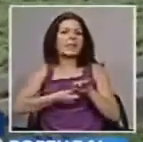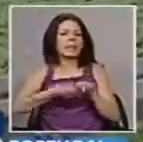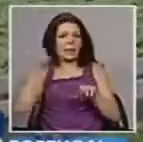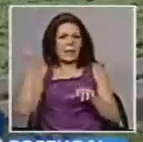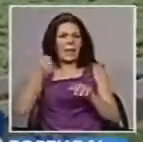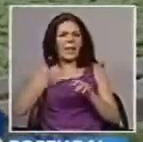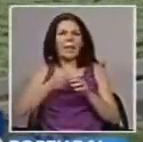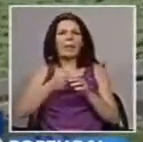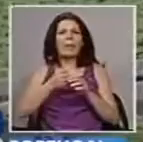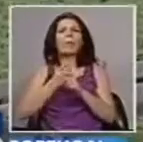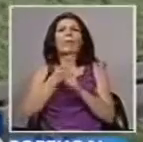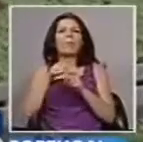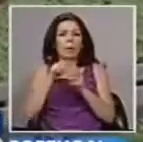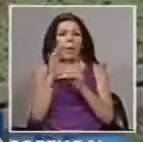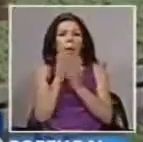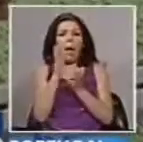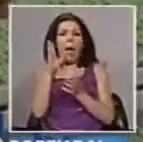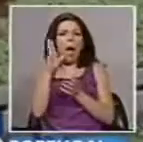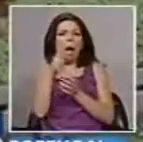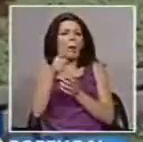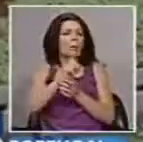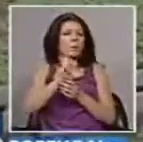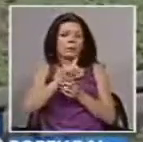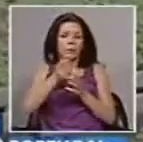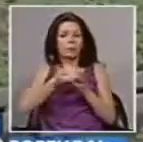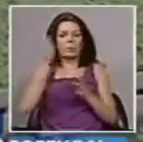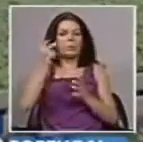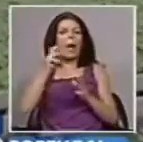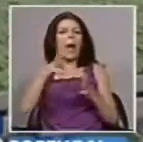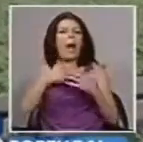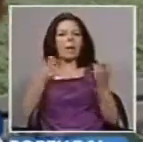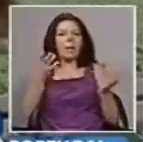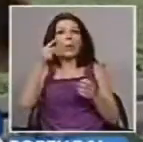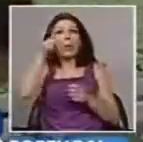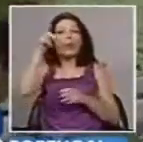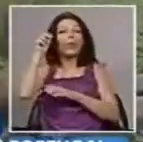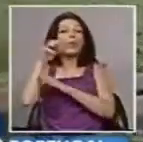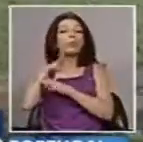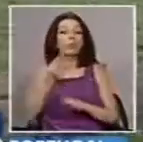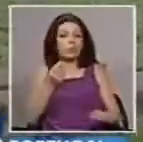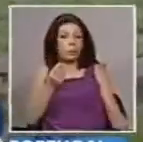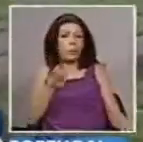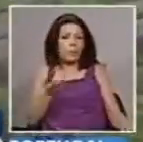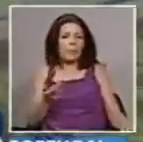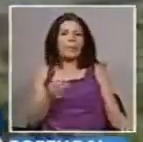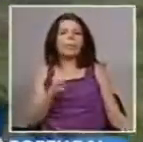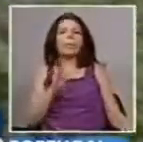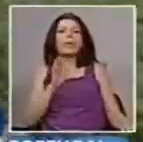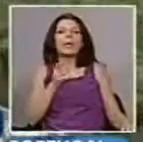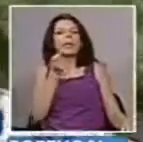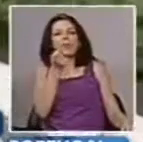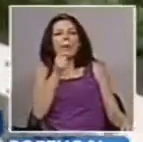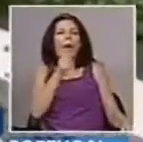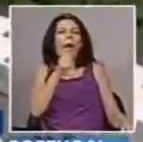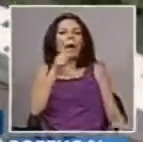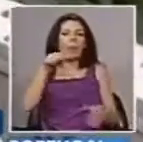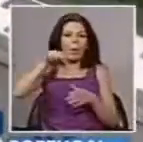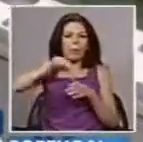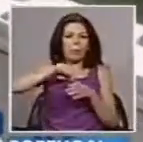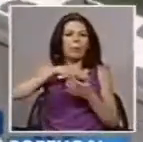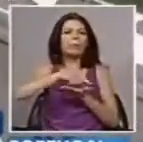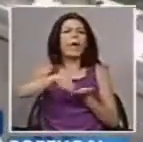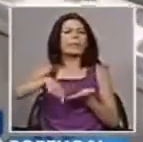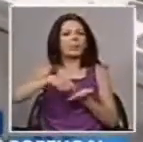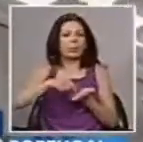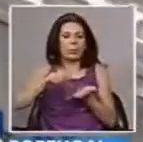da saca, porque não quer estar em saca, quer estar ao ar livre, com muita luz, e colocar um pouco de água a um